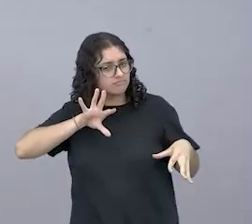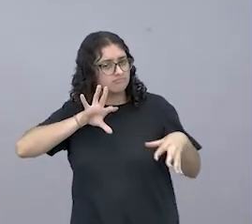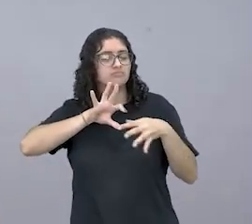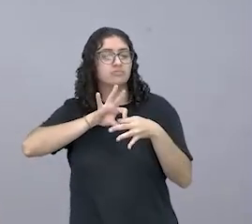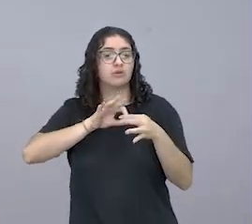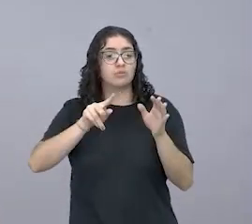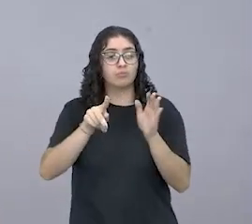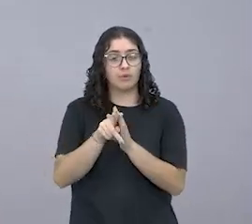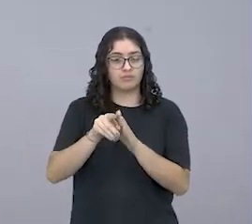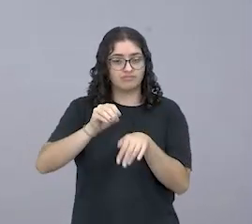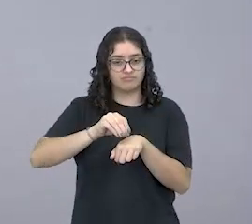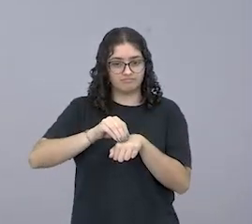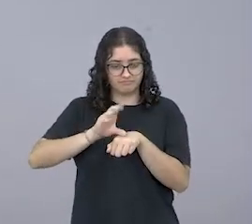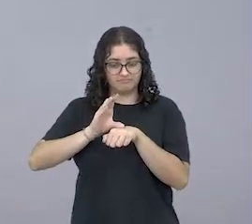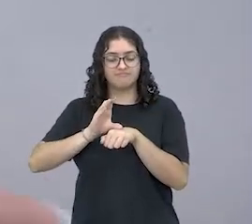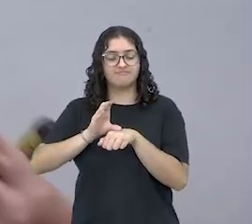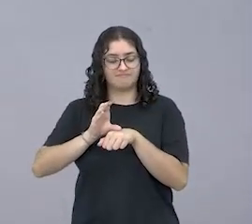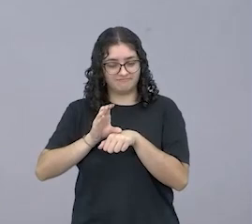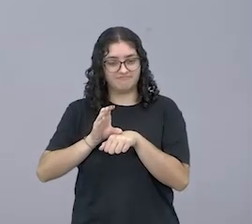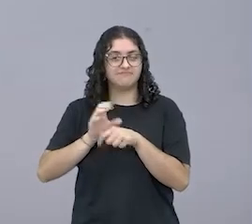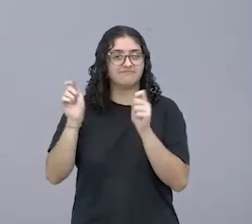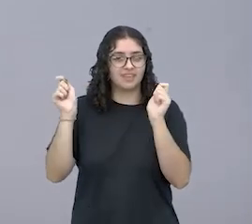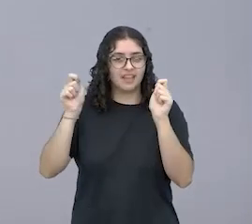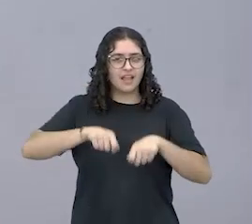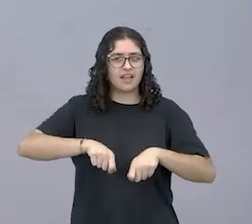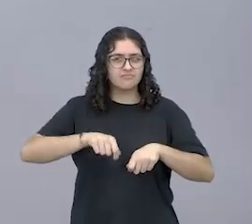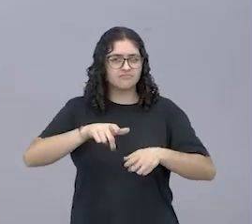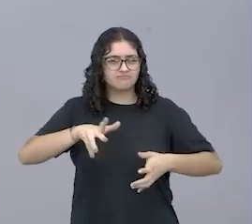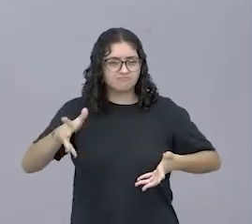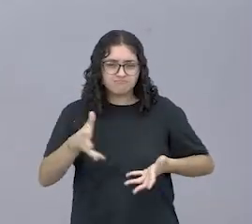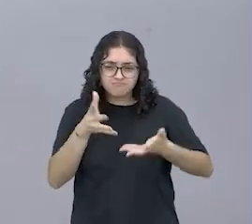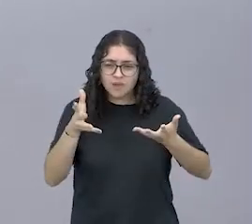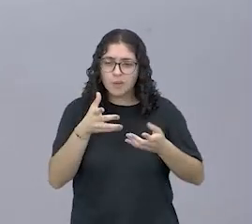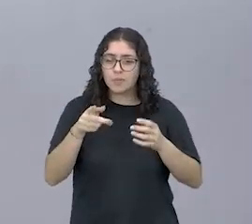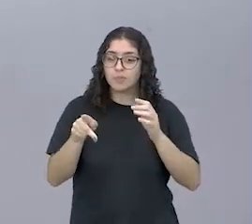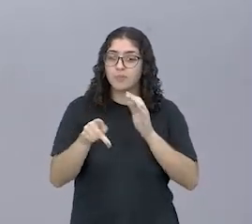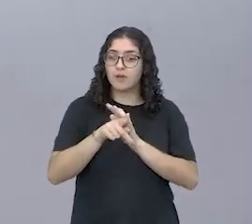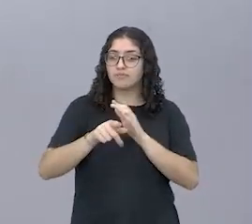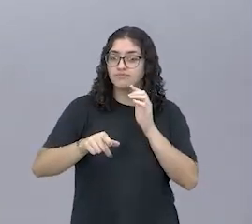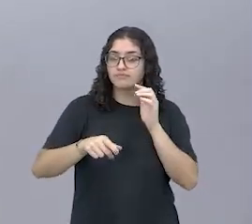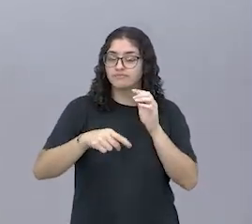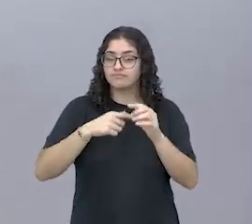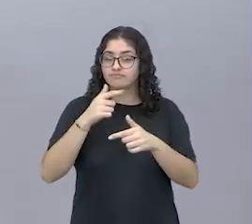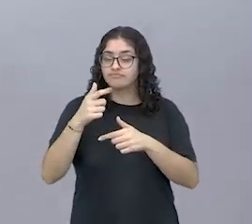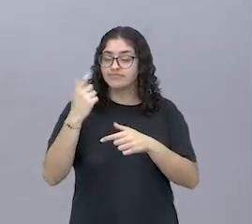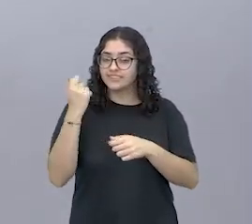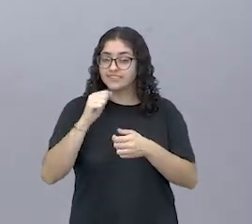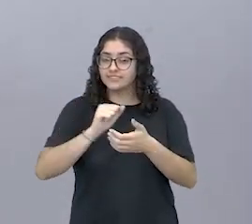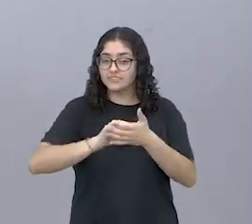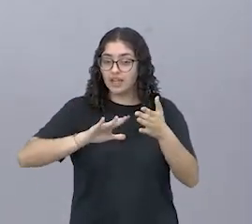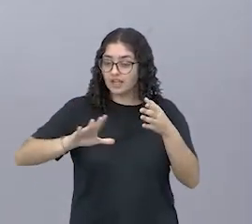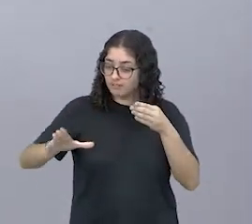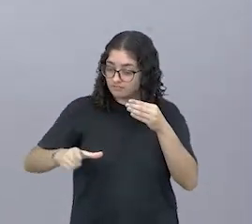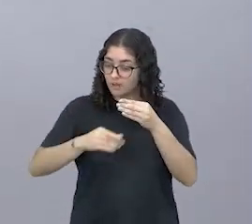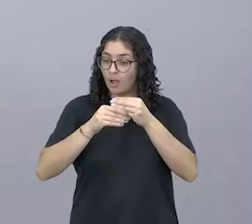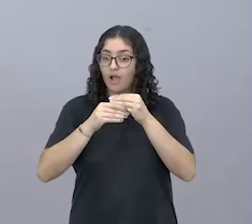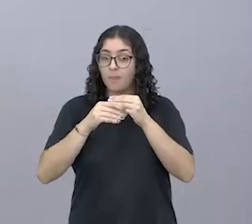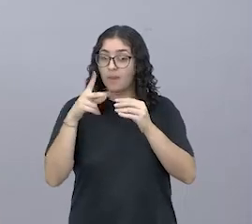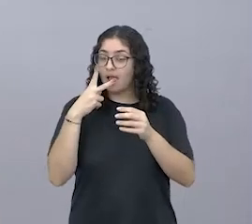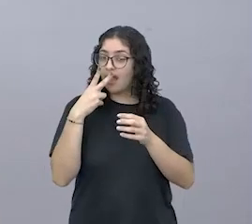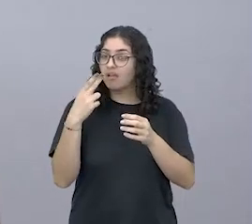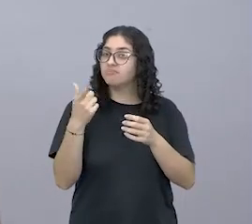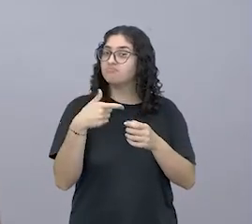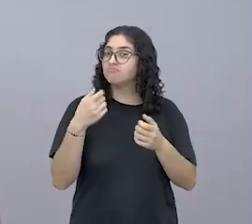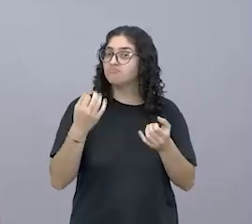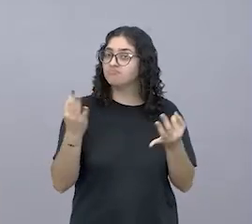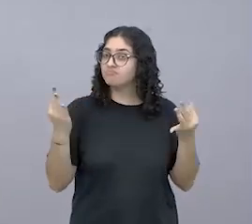tipo de conhecimento, né, e que a gente pode potencializar aí o trabalho colocando a arte junto, né?